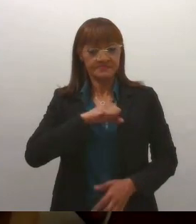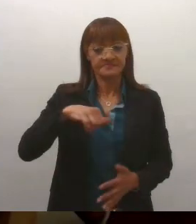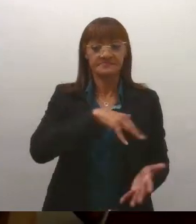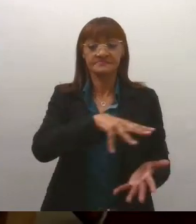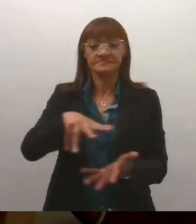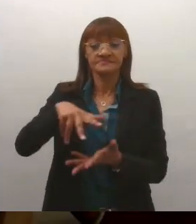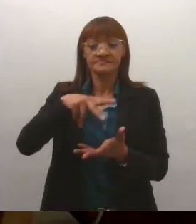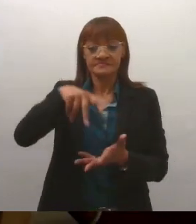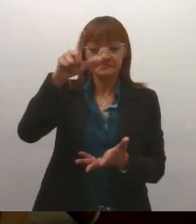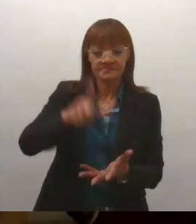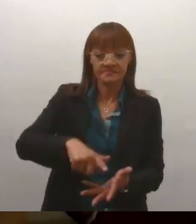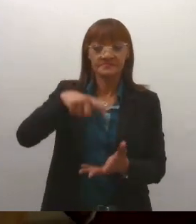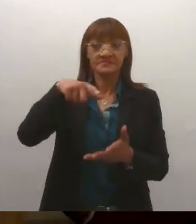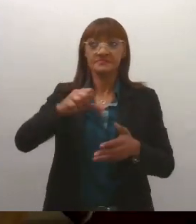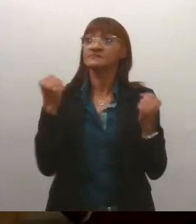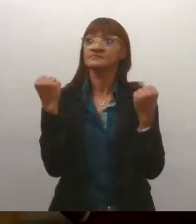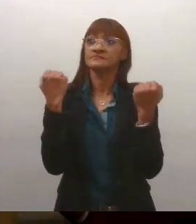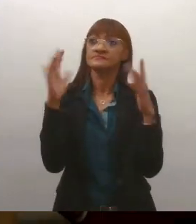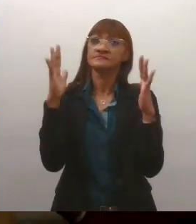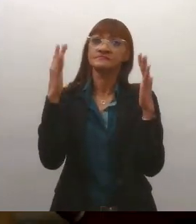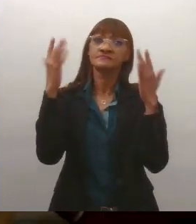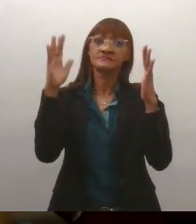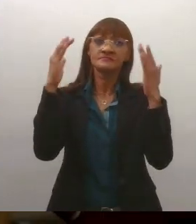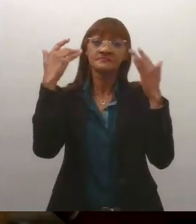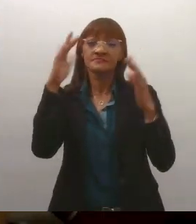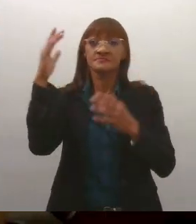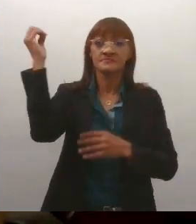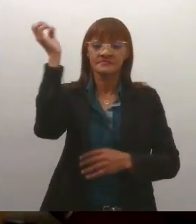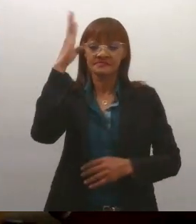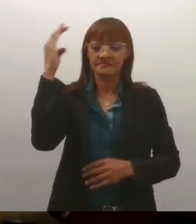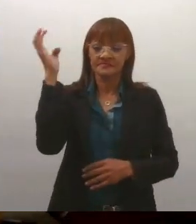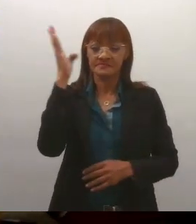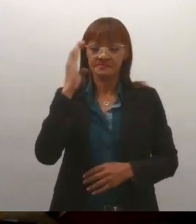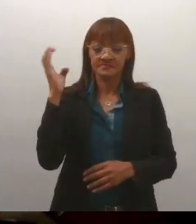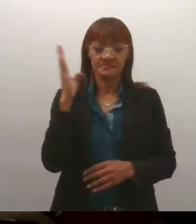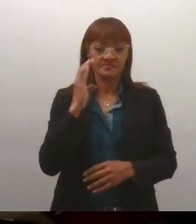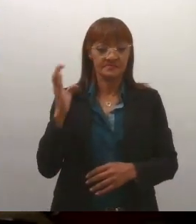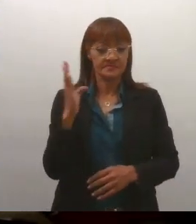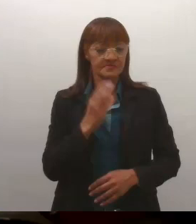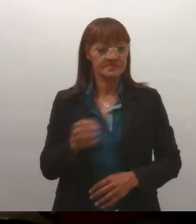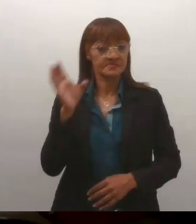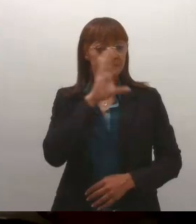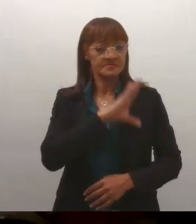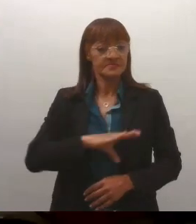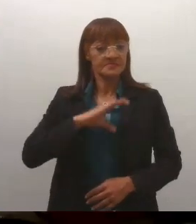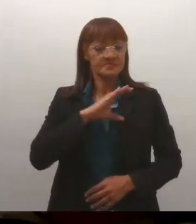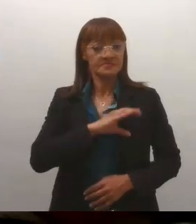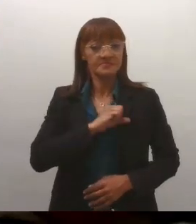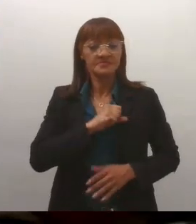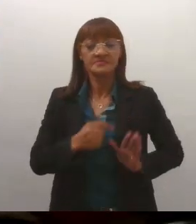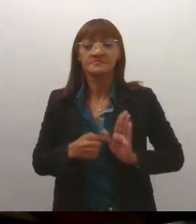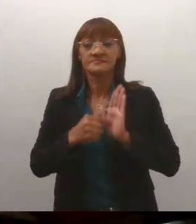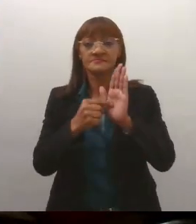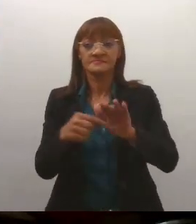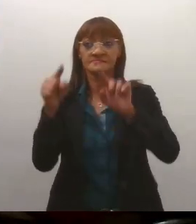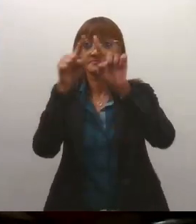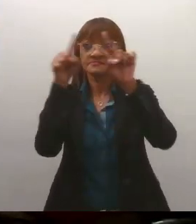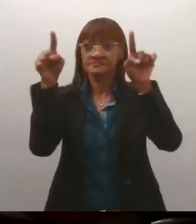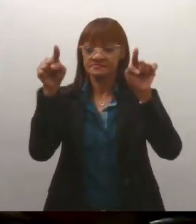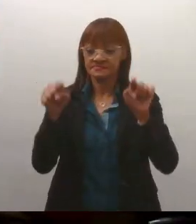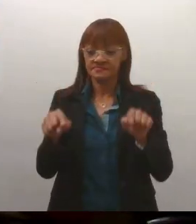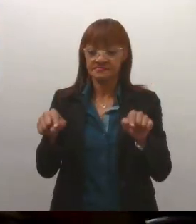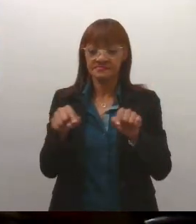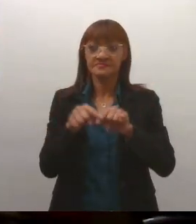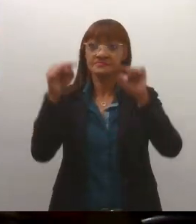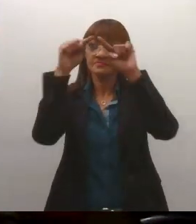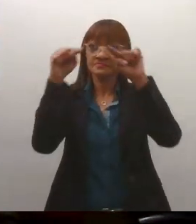está, Brasil de amor eterno, seja símbolo. O Nagaruca senta